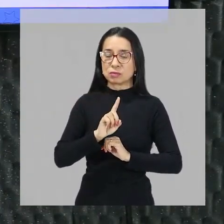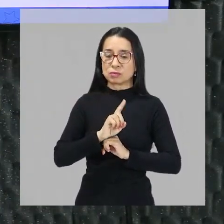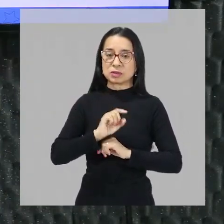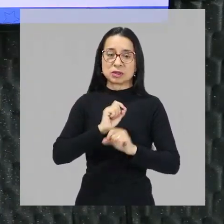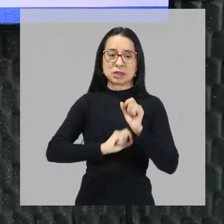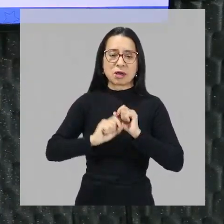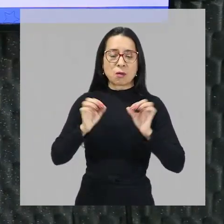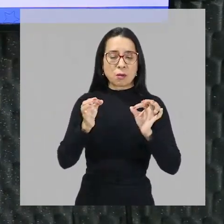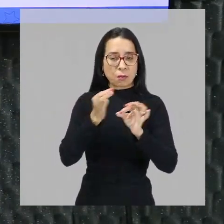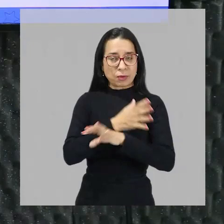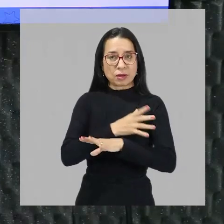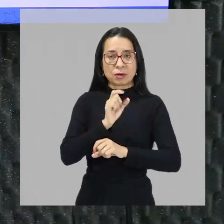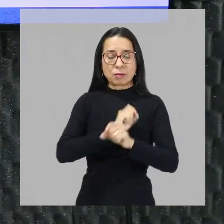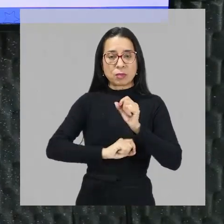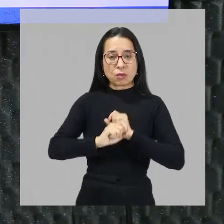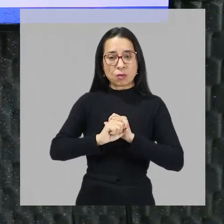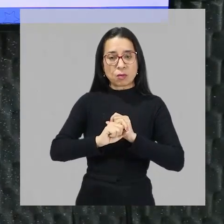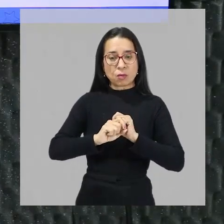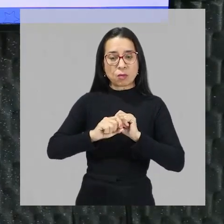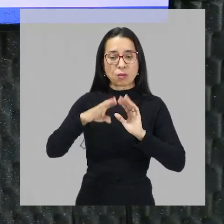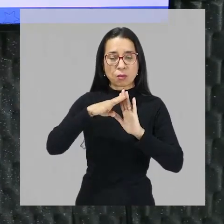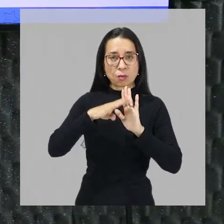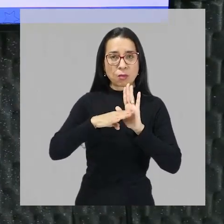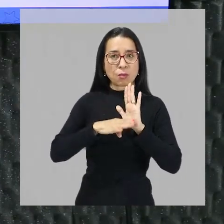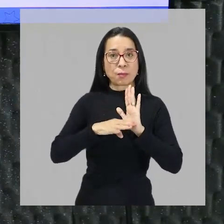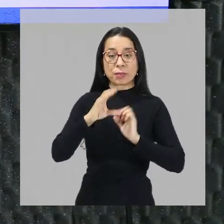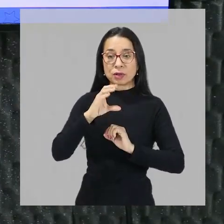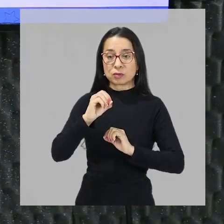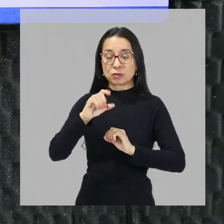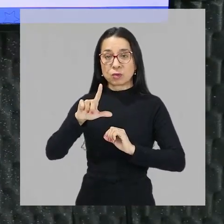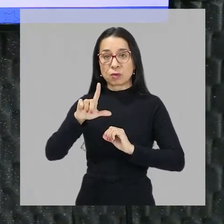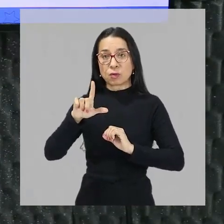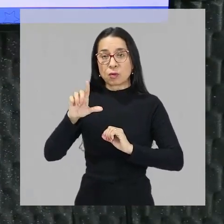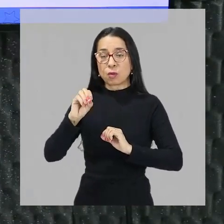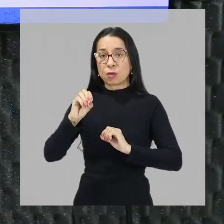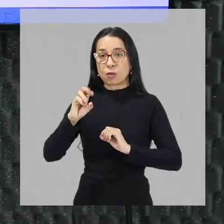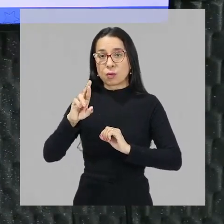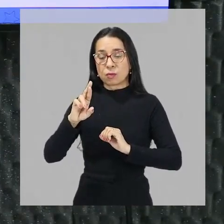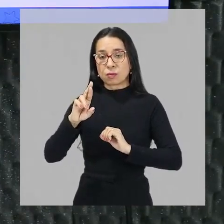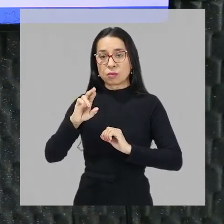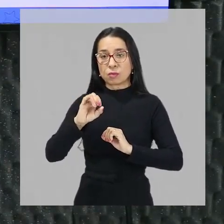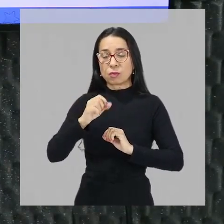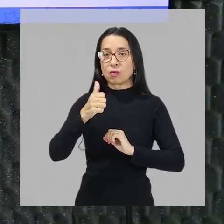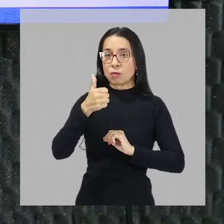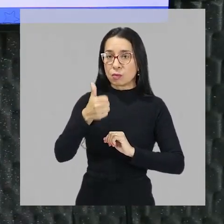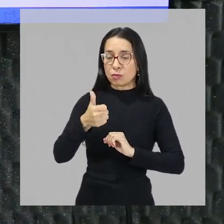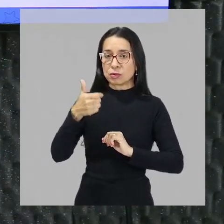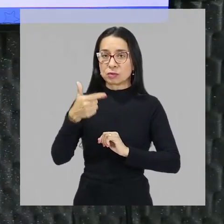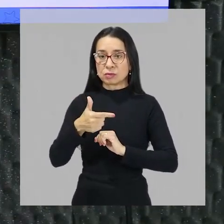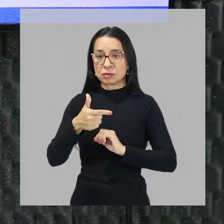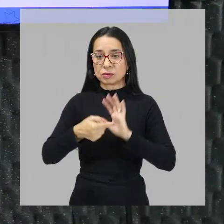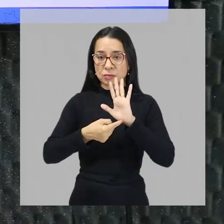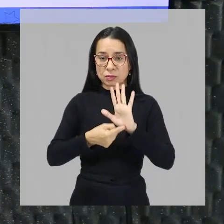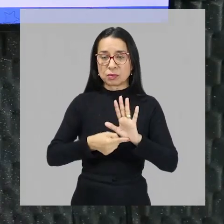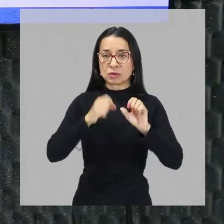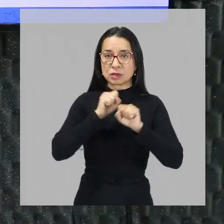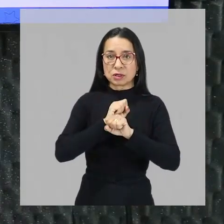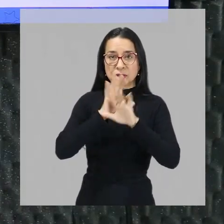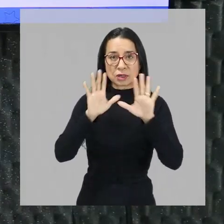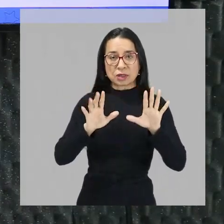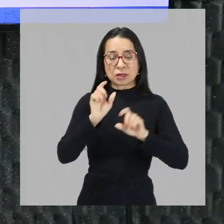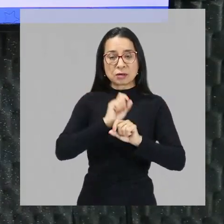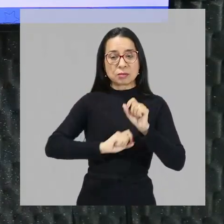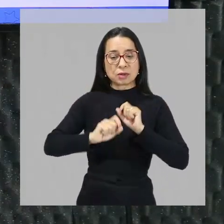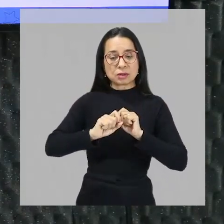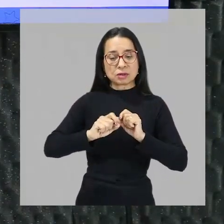II, aumentando ainda mais o processo inflacionário no país, mostra claramente a